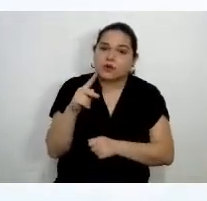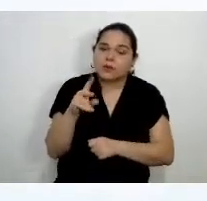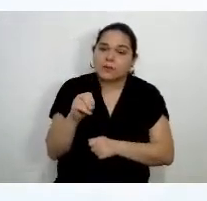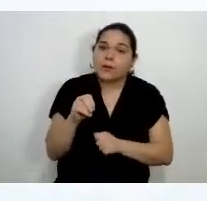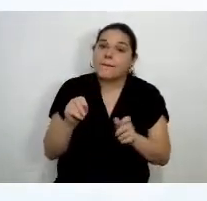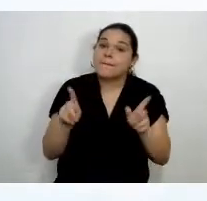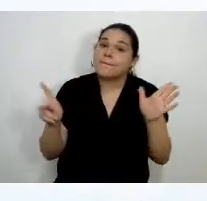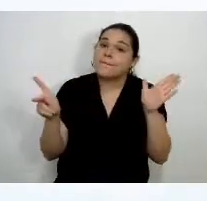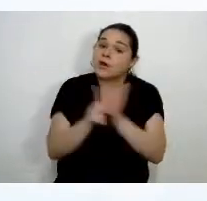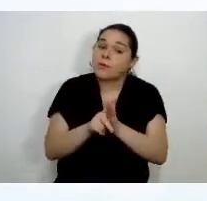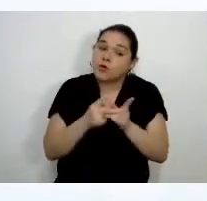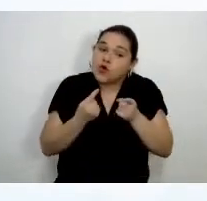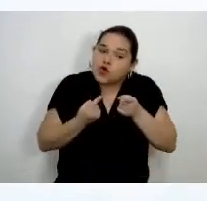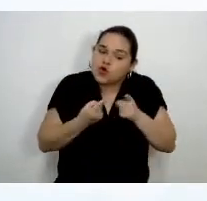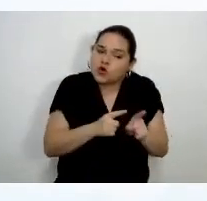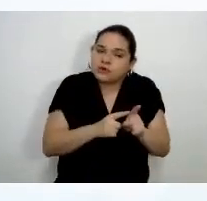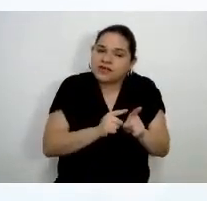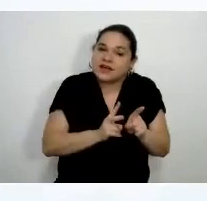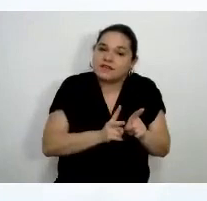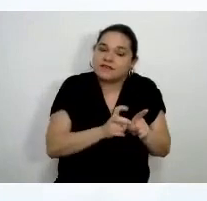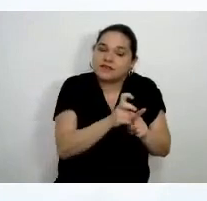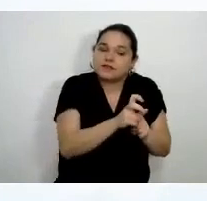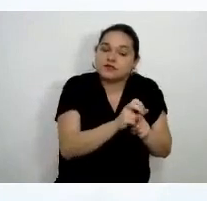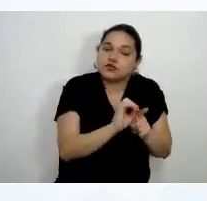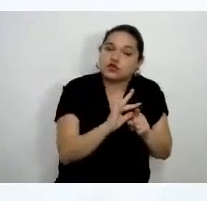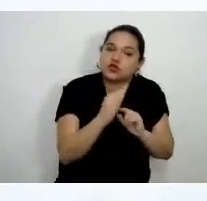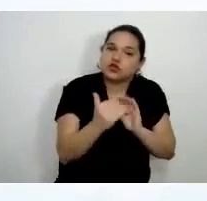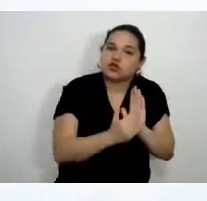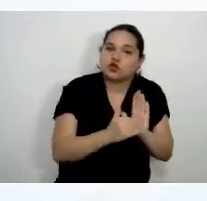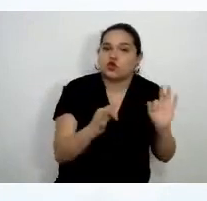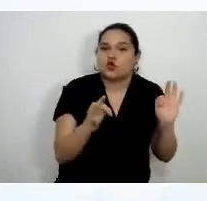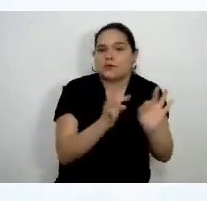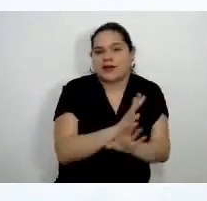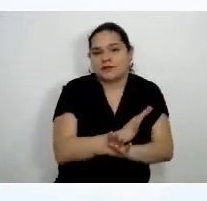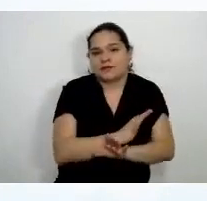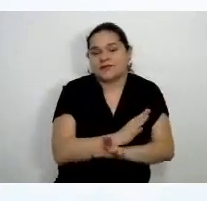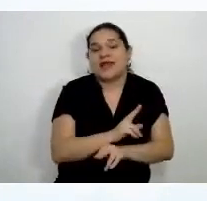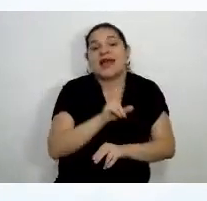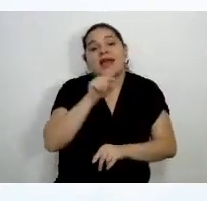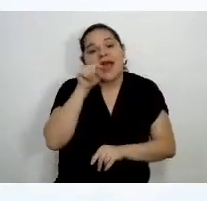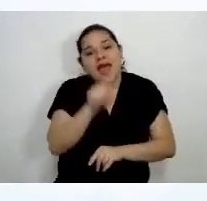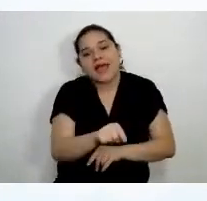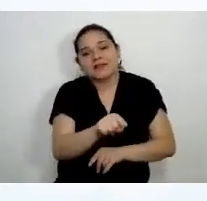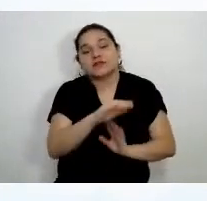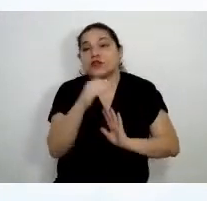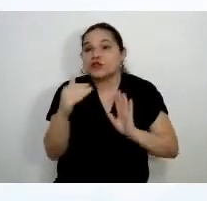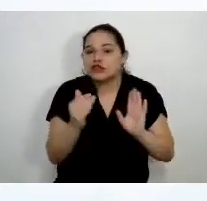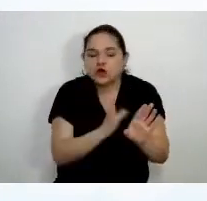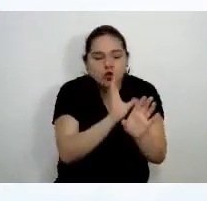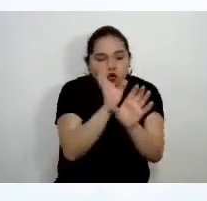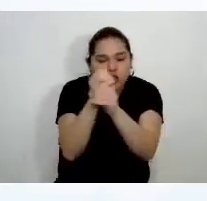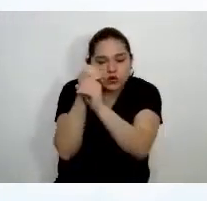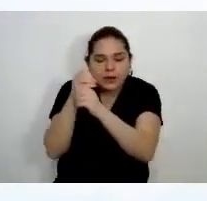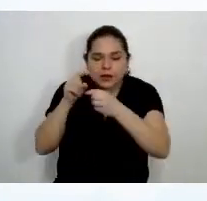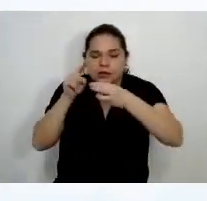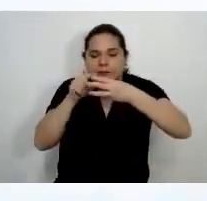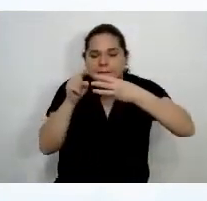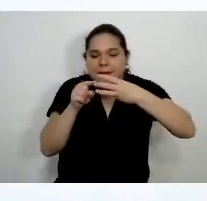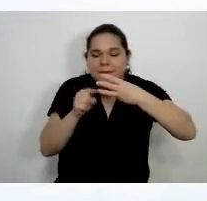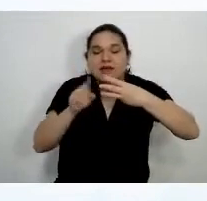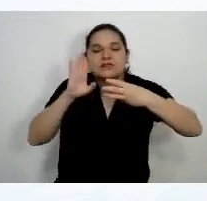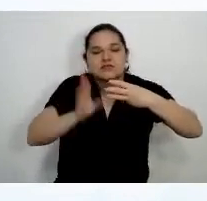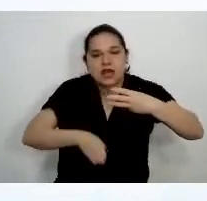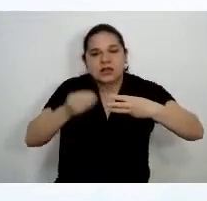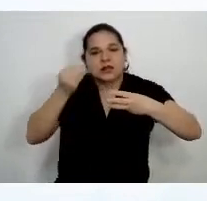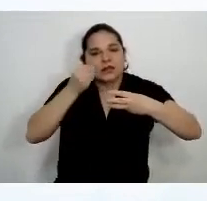específicos contra o vírus inteiro, né? E é isso que todos os laboratórios estão fazendo, estão apostando, já fizeram isso no passado,